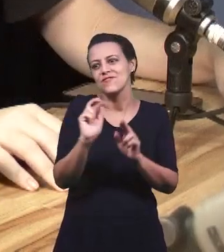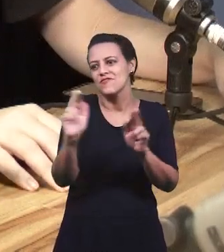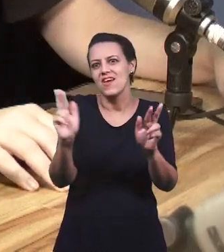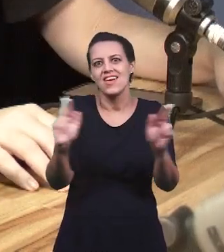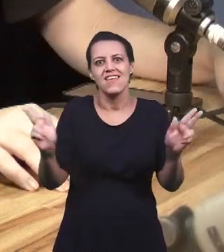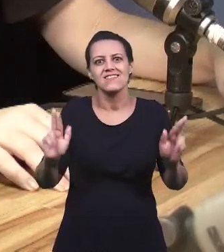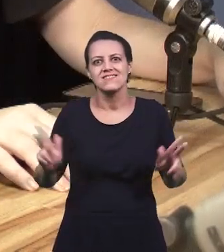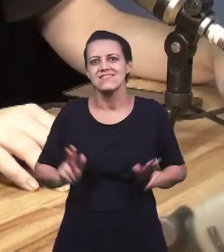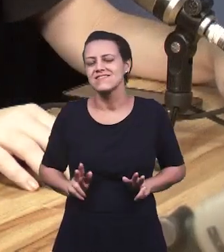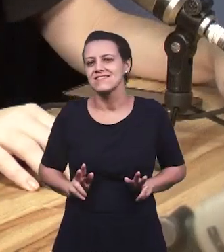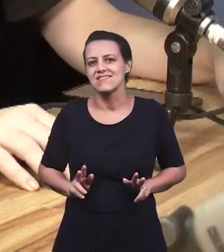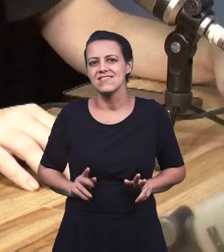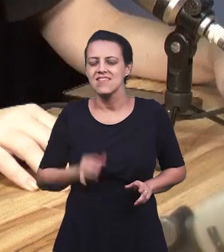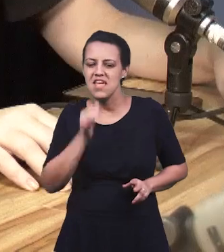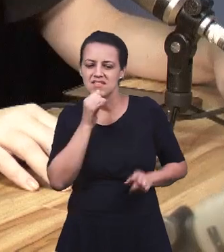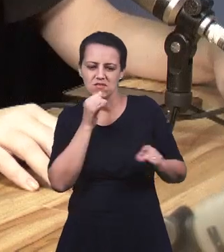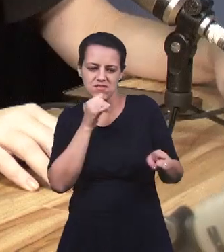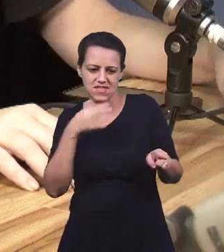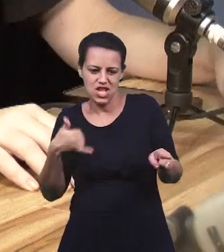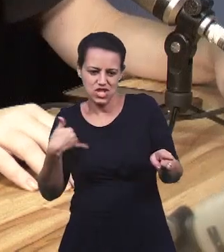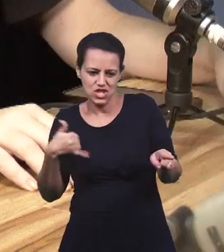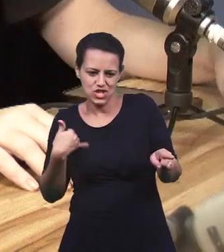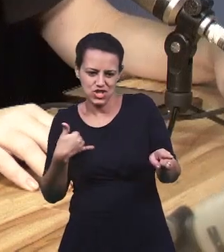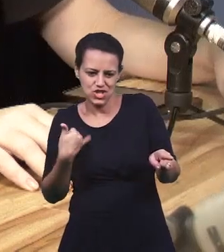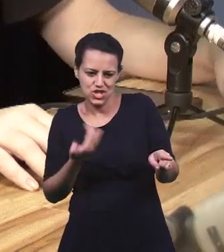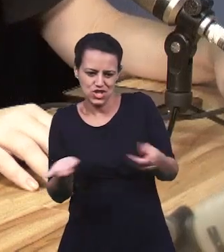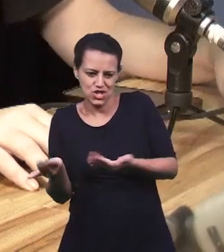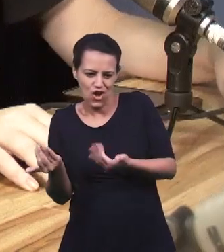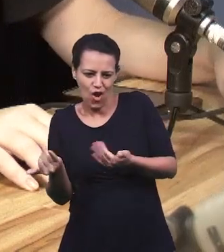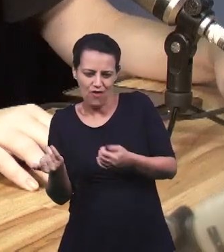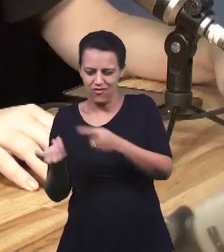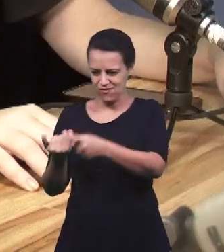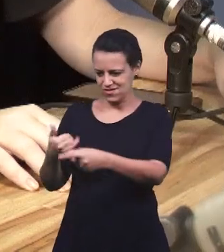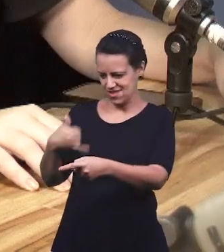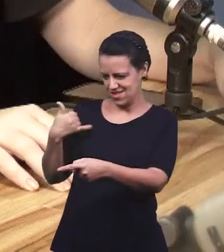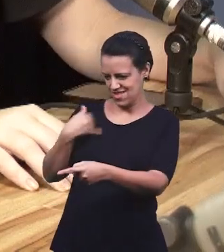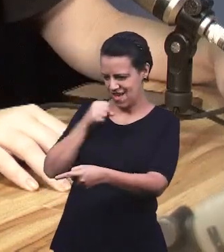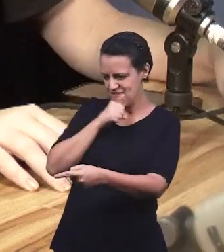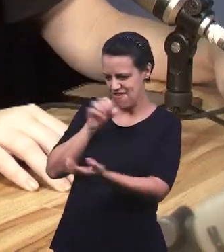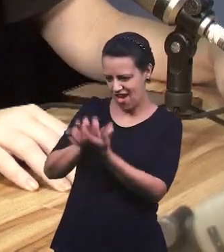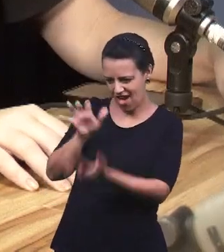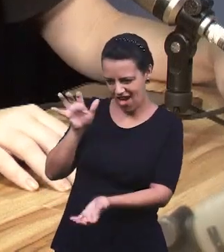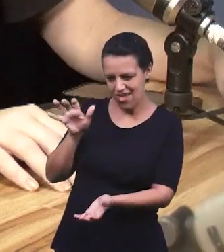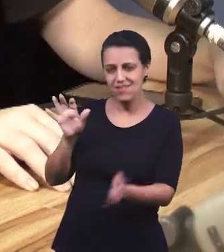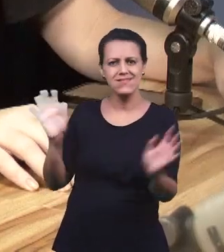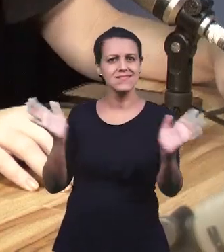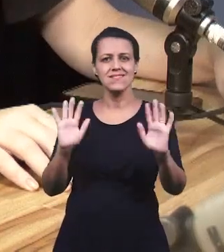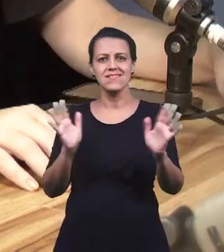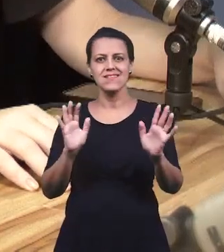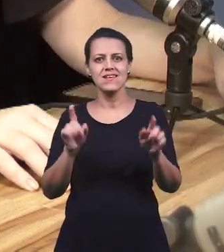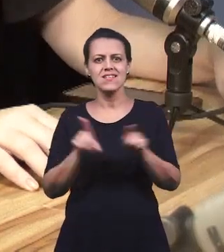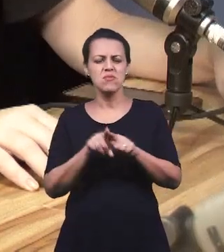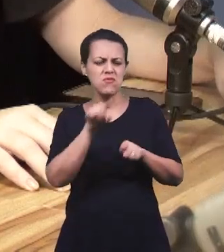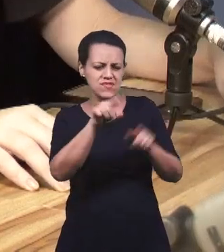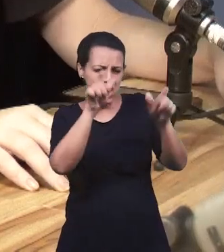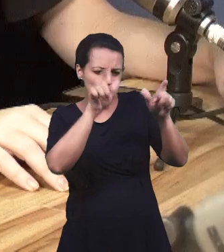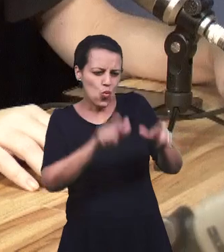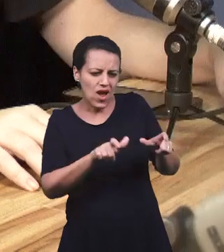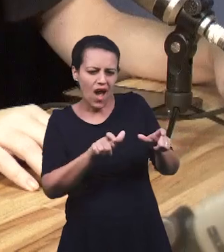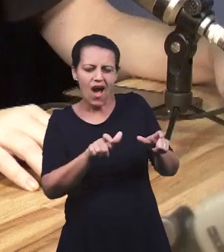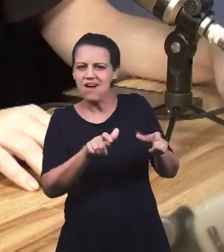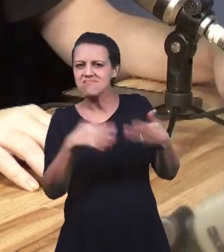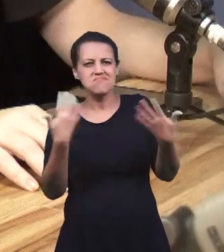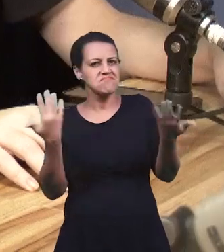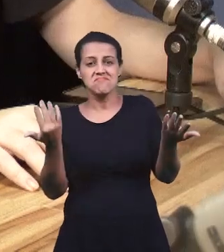que é novo e o que é mais velho. Ele não faz diferença aonde você vai estar na face da terra. Ele não faz diferença da sua condição